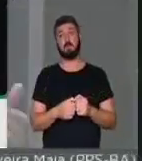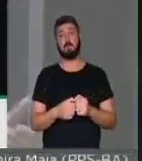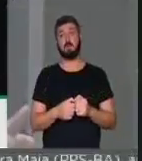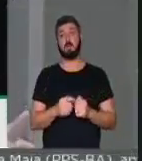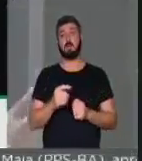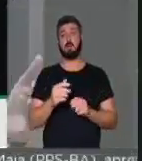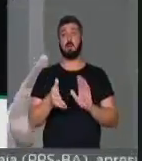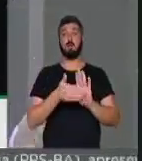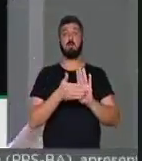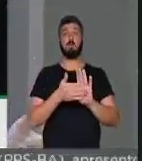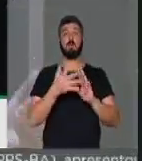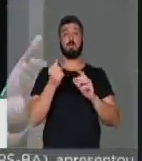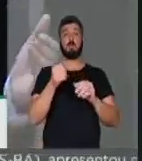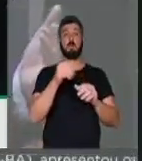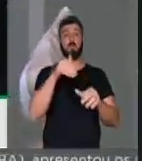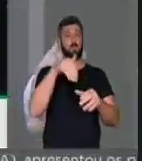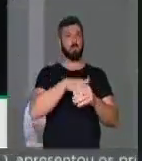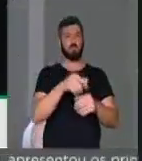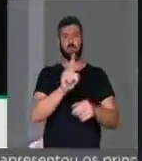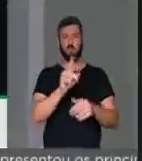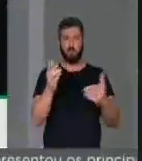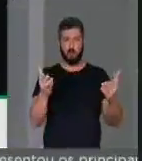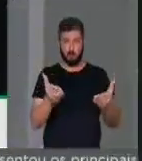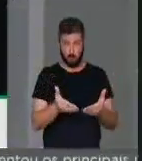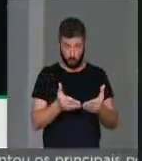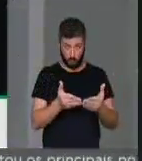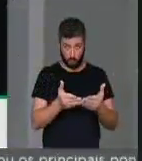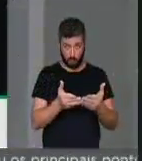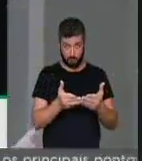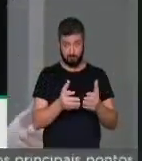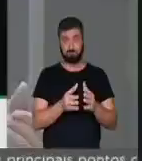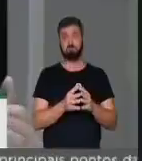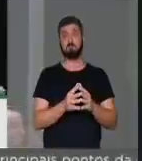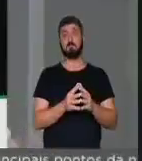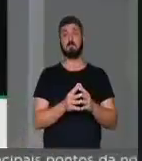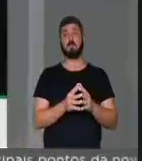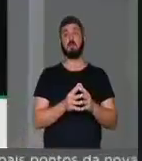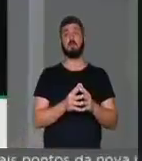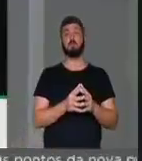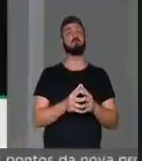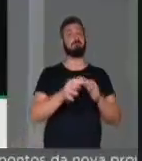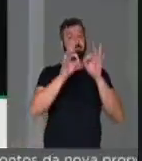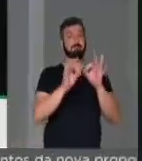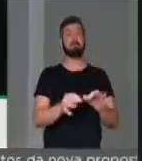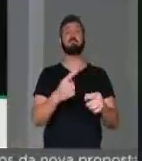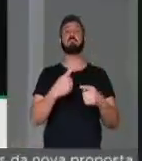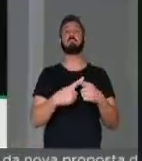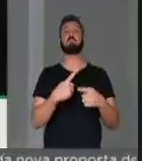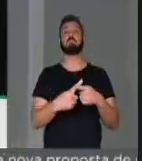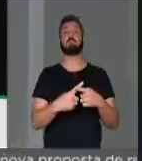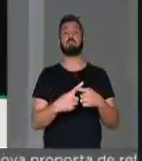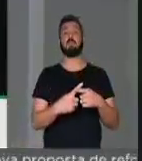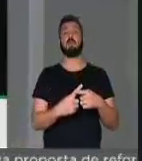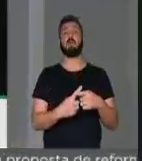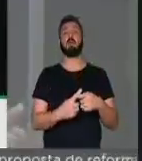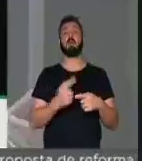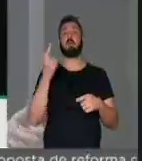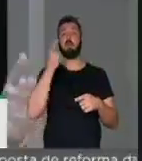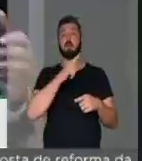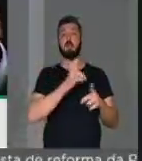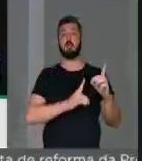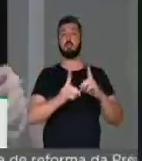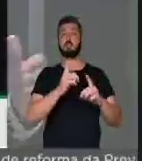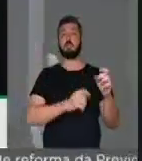a nossa proposta é que a matéria não fosse votada no dia de hoje, exatamente para que ele